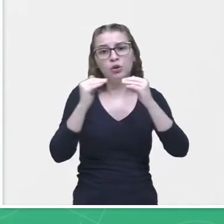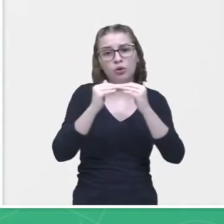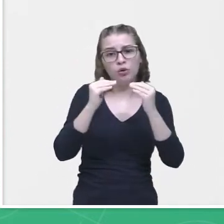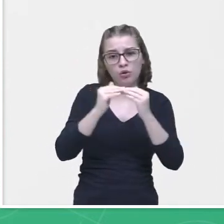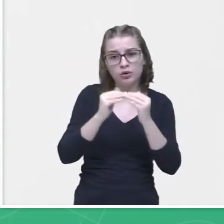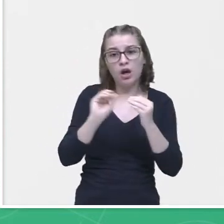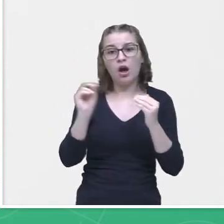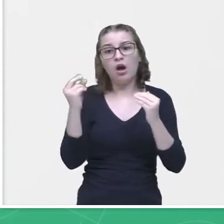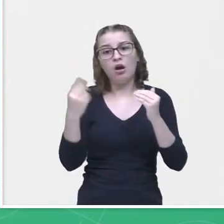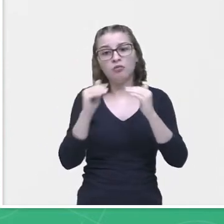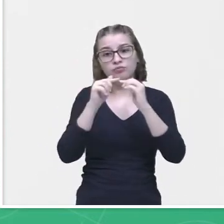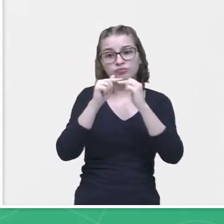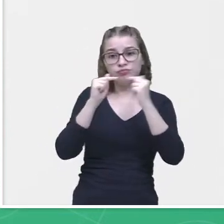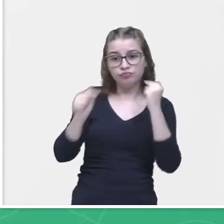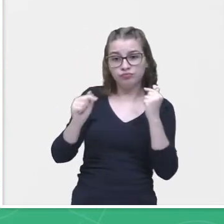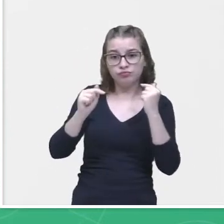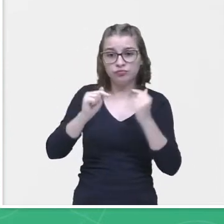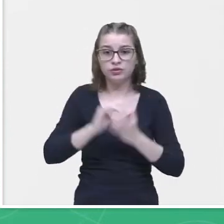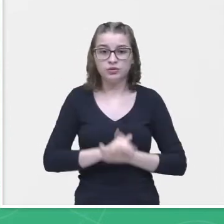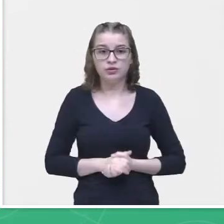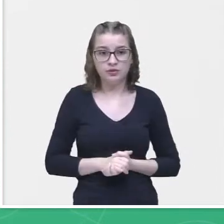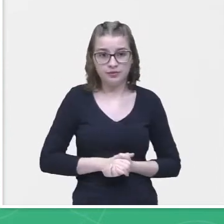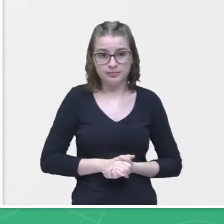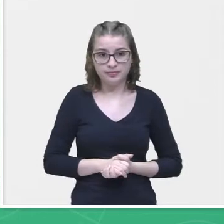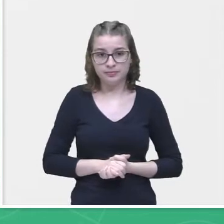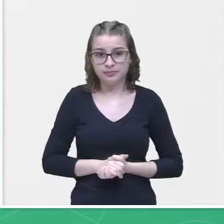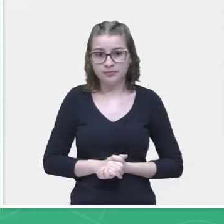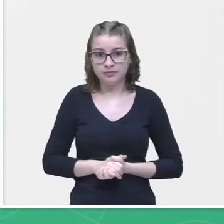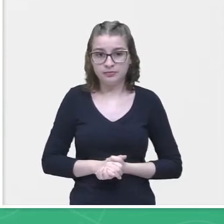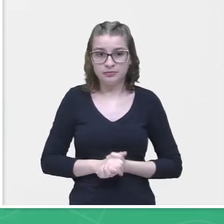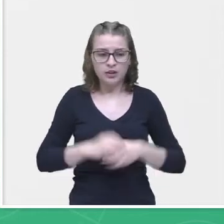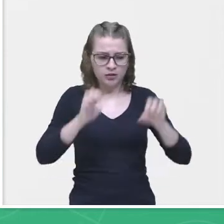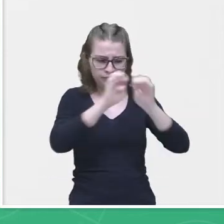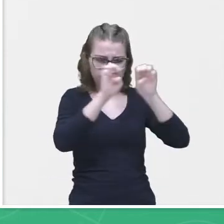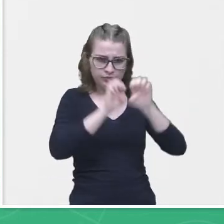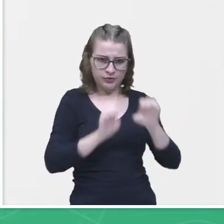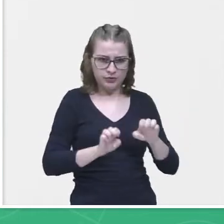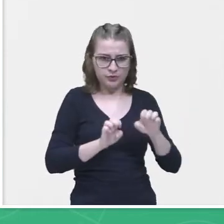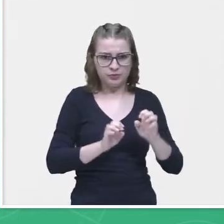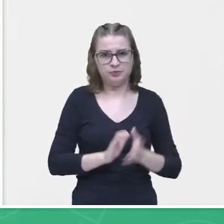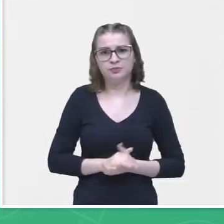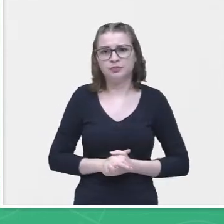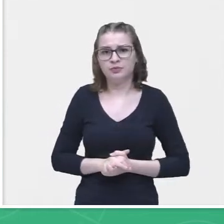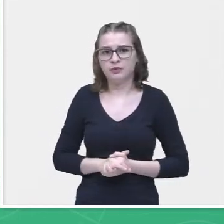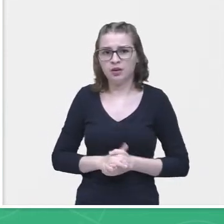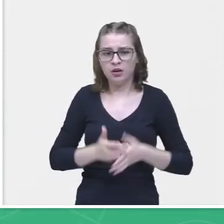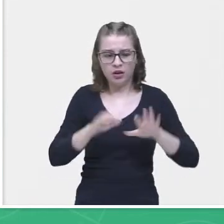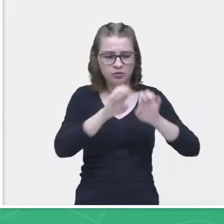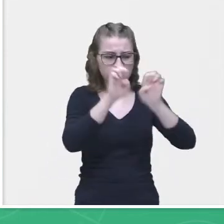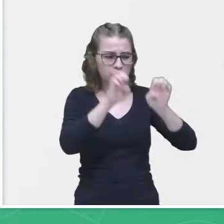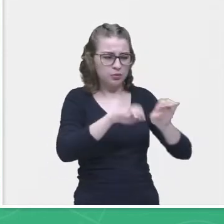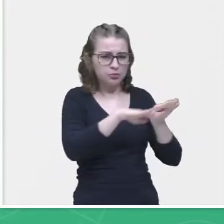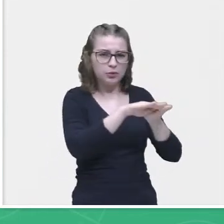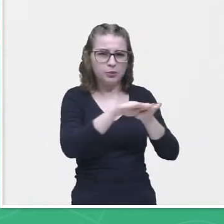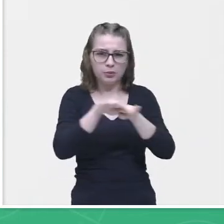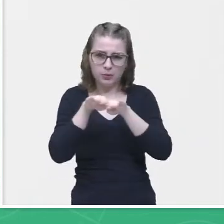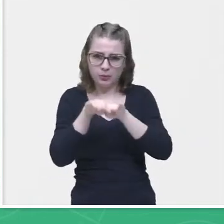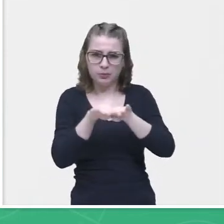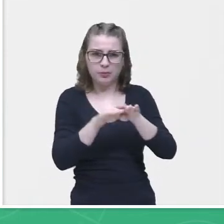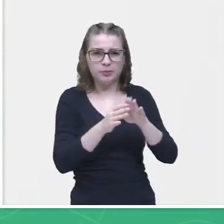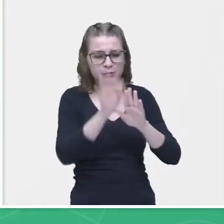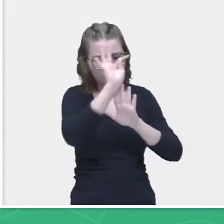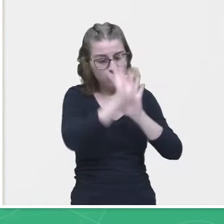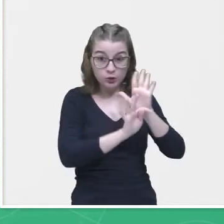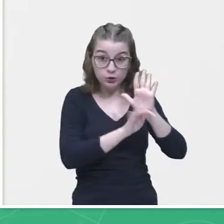Tá bom? Vamos lá então para a estrutura, olha aí. Geralmente, textos de opinião seguem o padrão da estrutura,